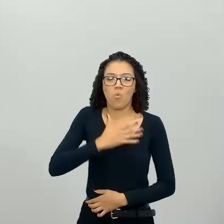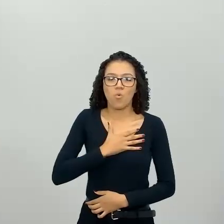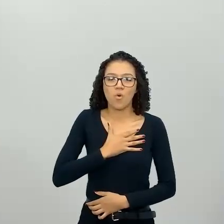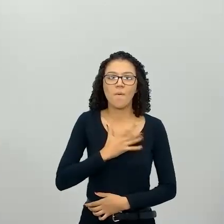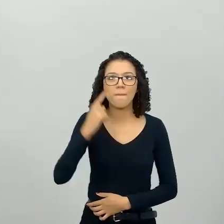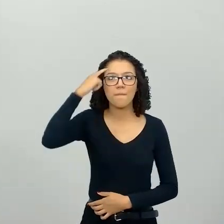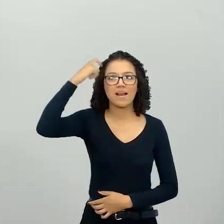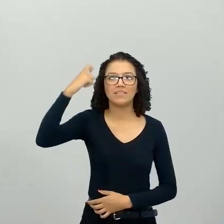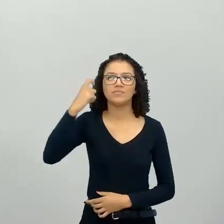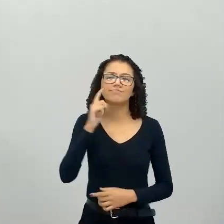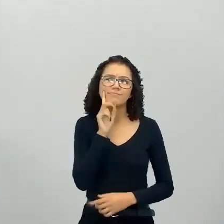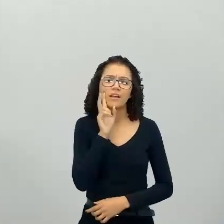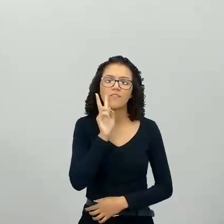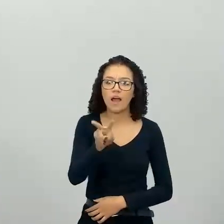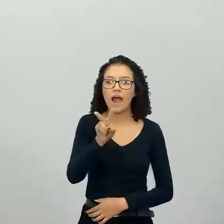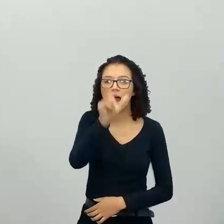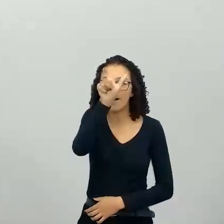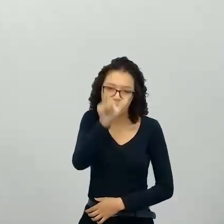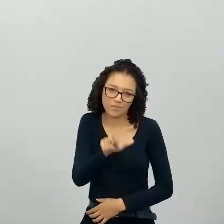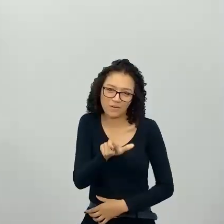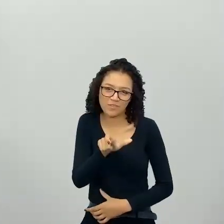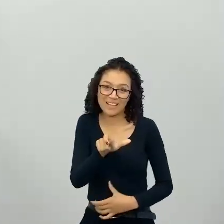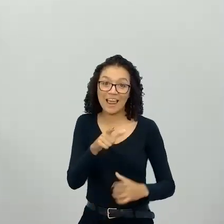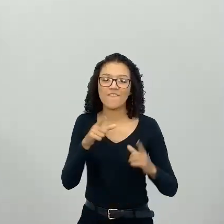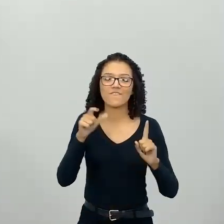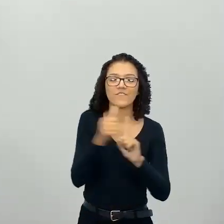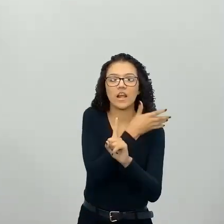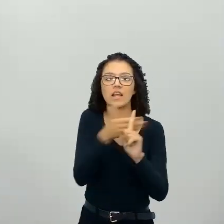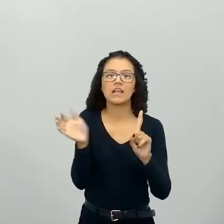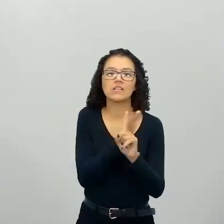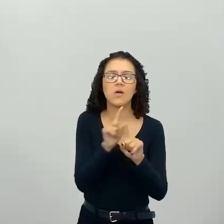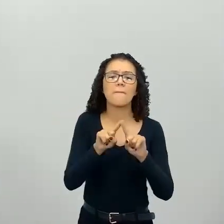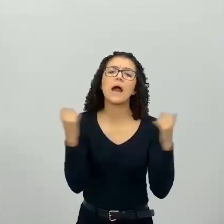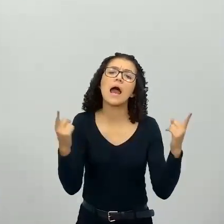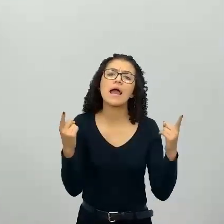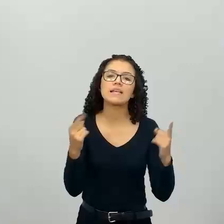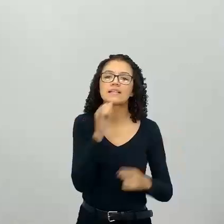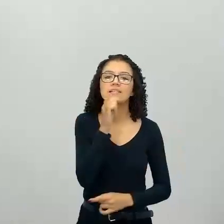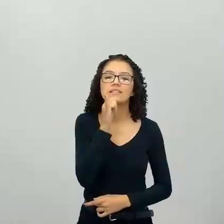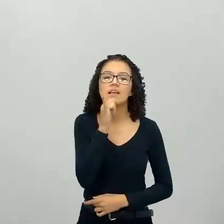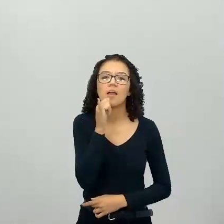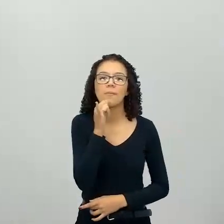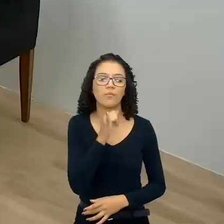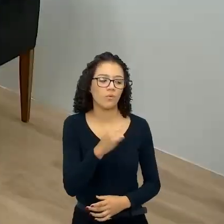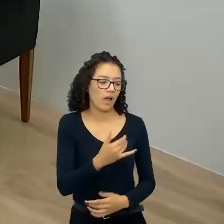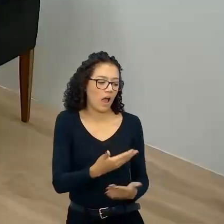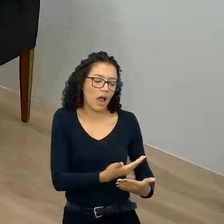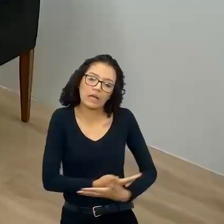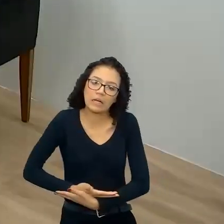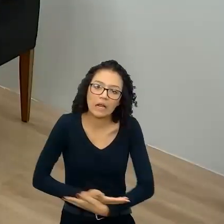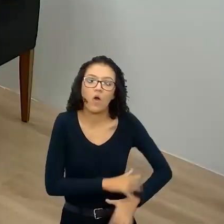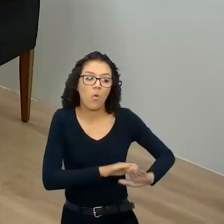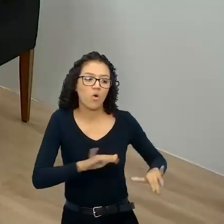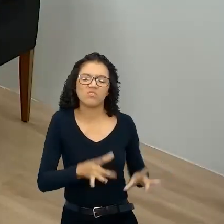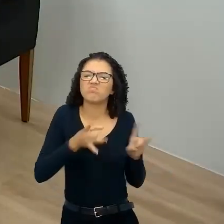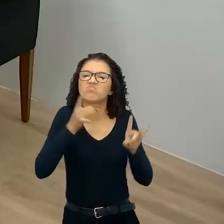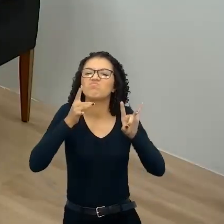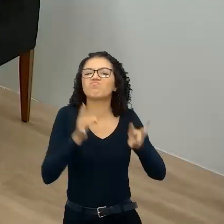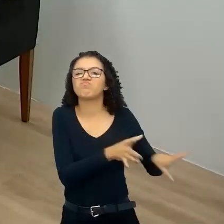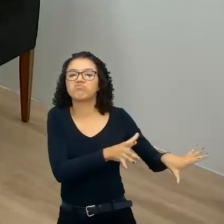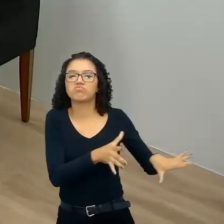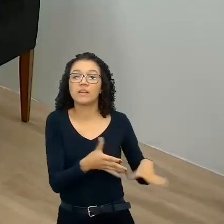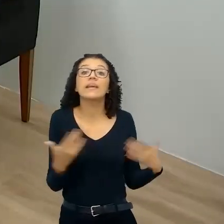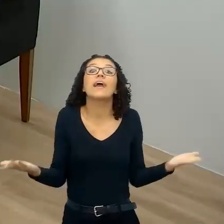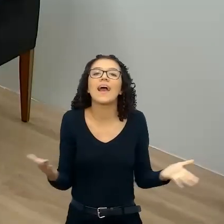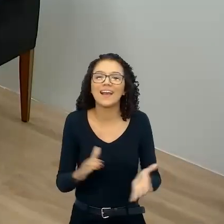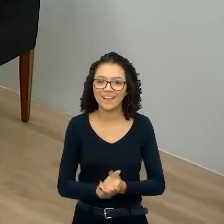violência física. Mas e a negligência? Não é uma forma de violência? E o abandono, né? A gente está falando de adolescentes,